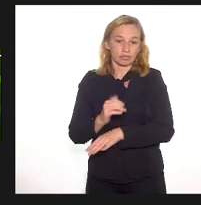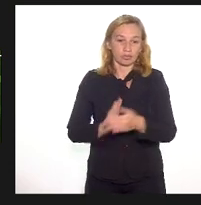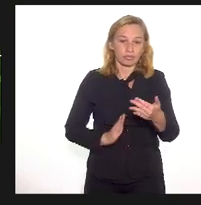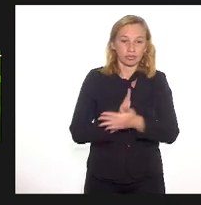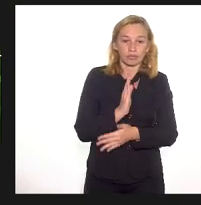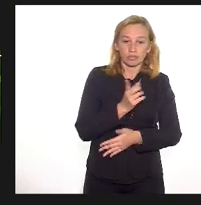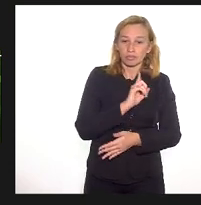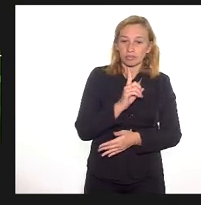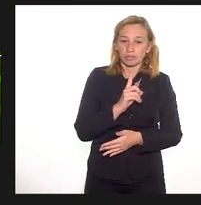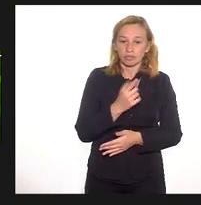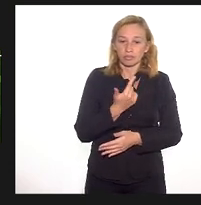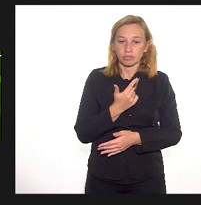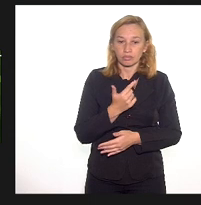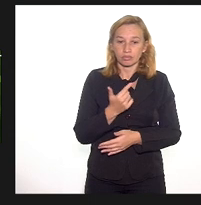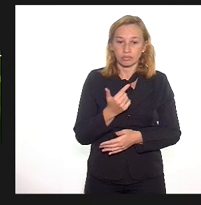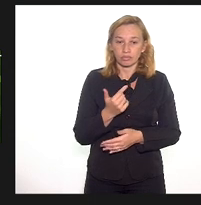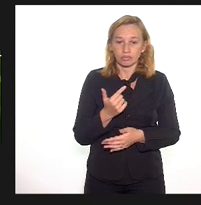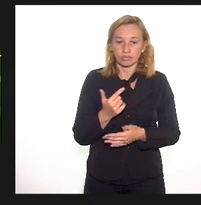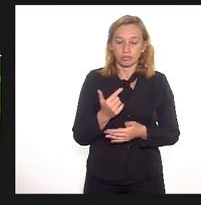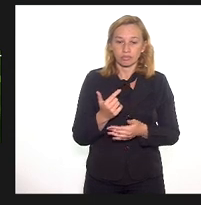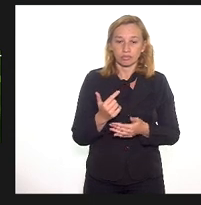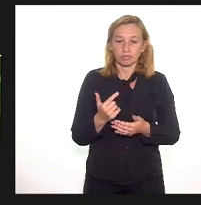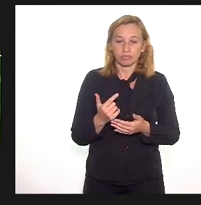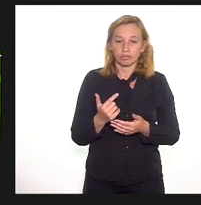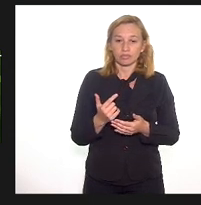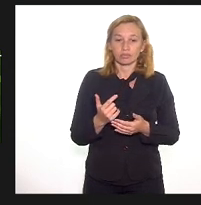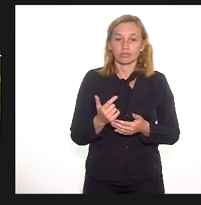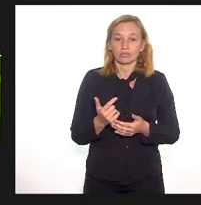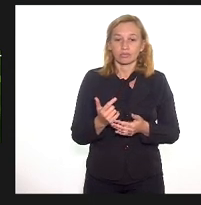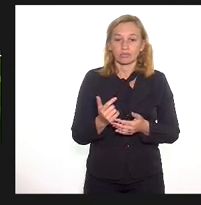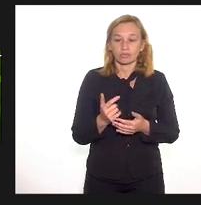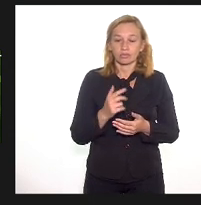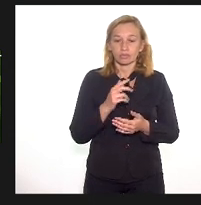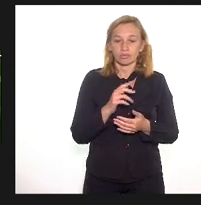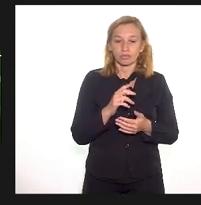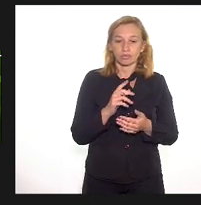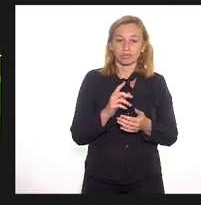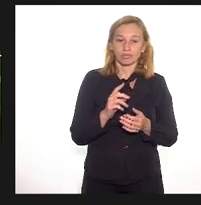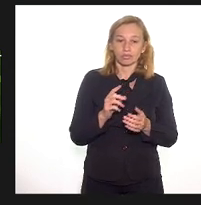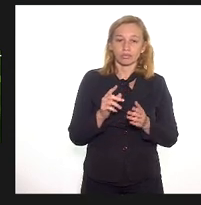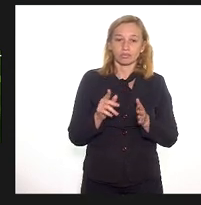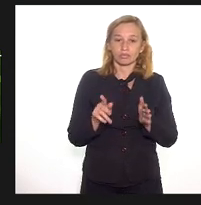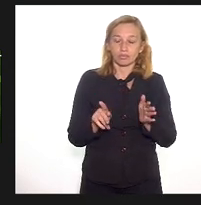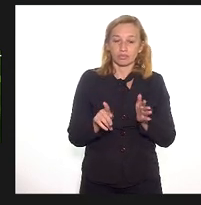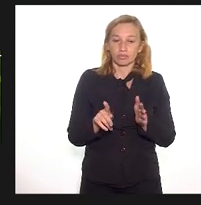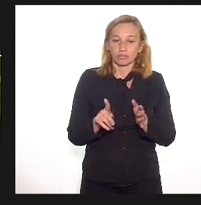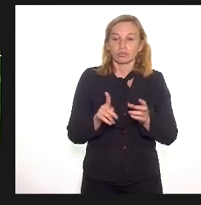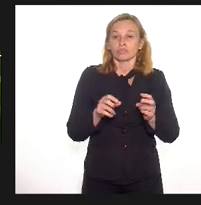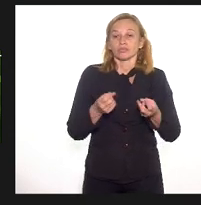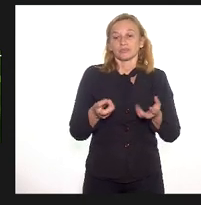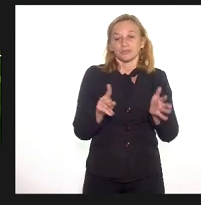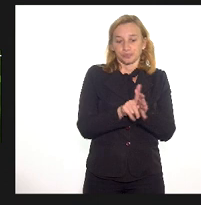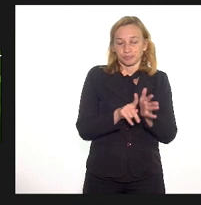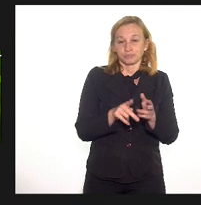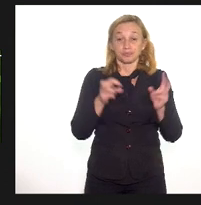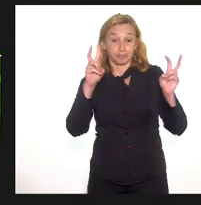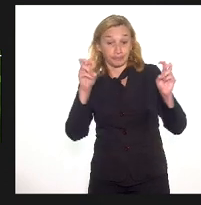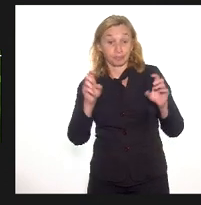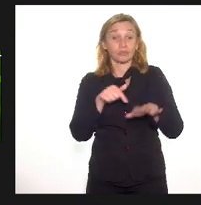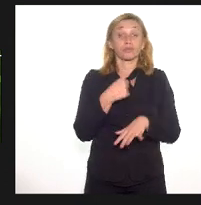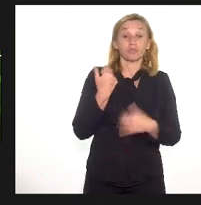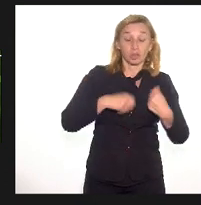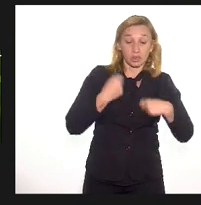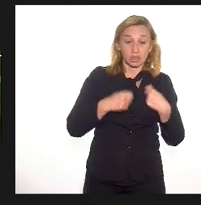fizemos a dedutibilidade de um determinado tema. Ora, para fazer isso, eu preciso